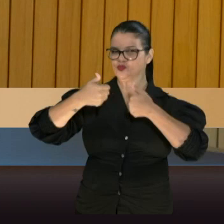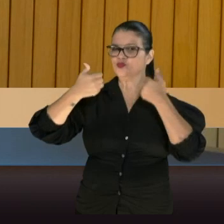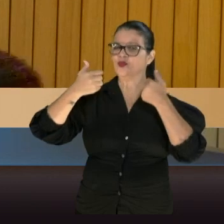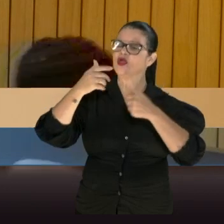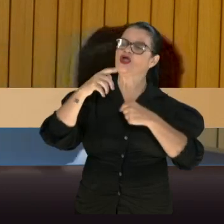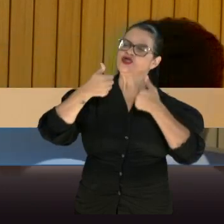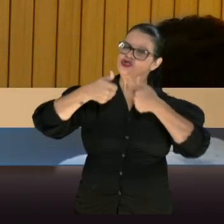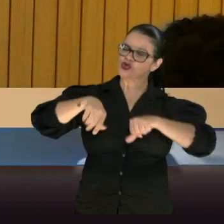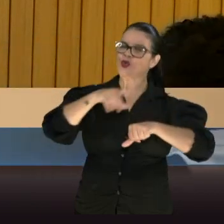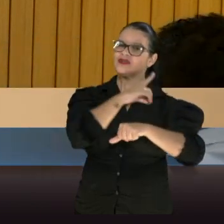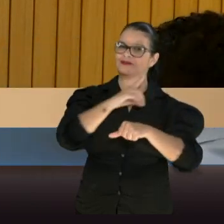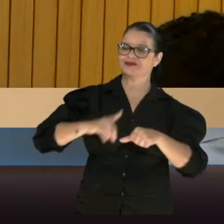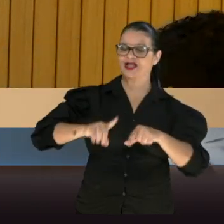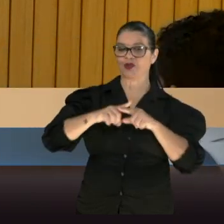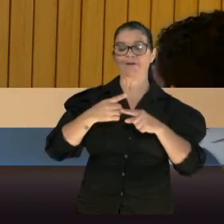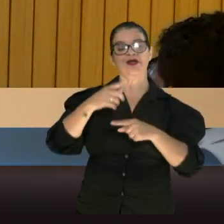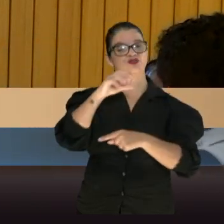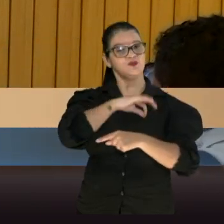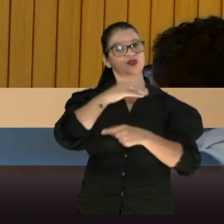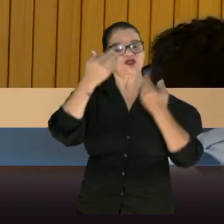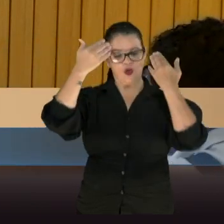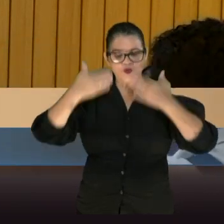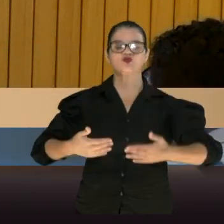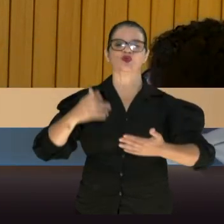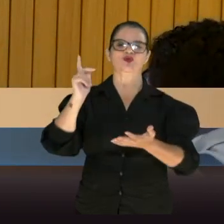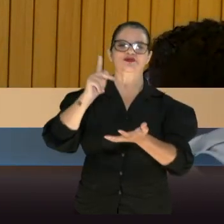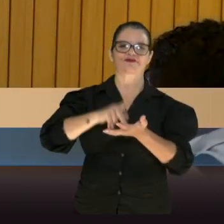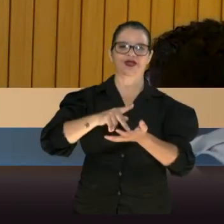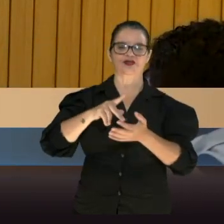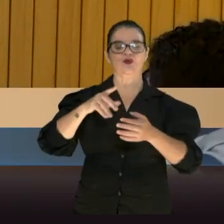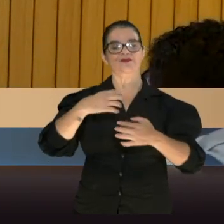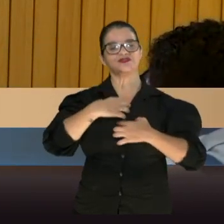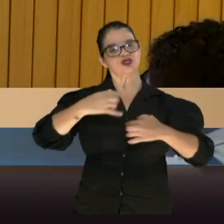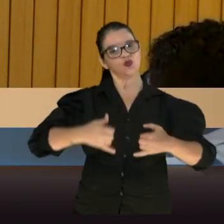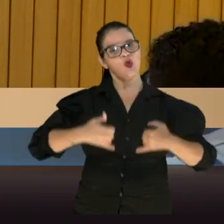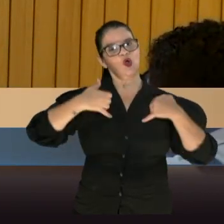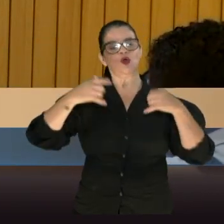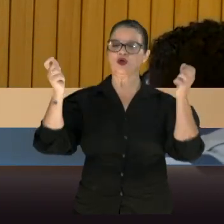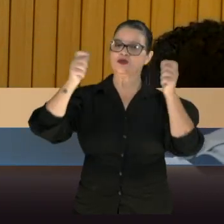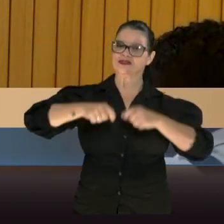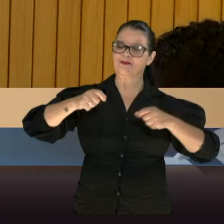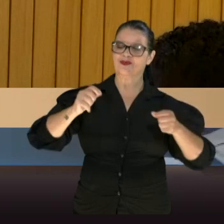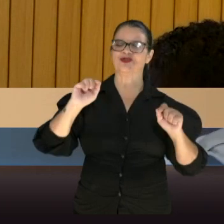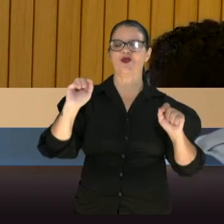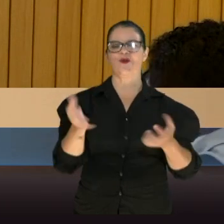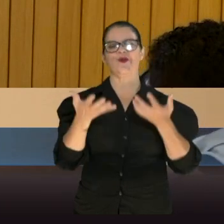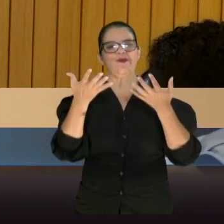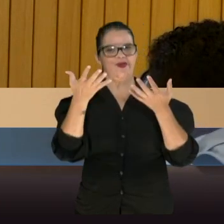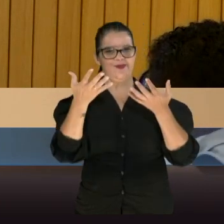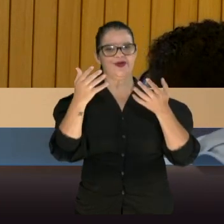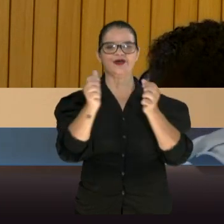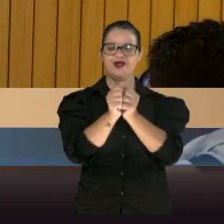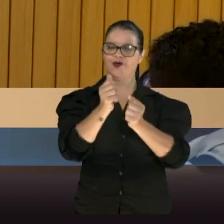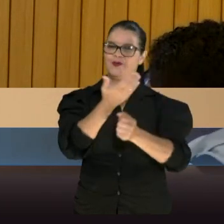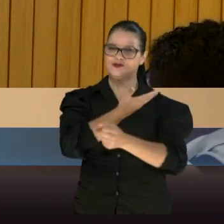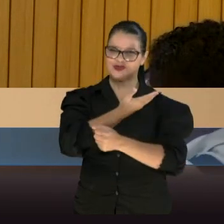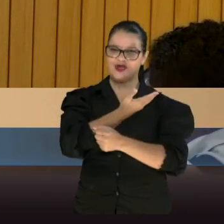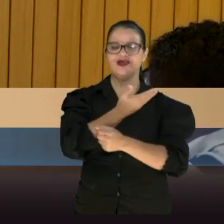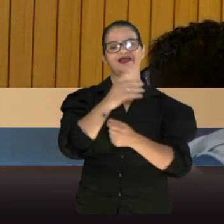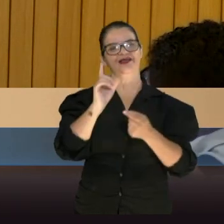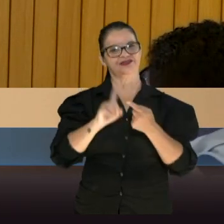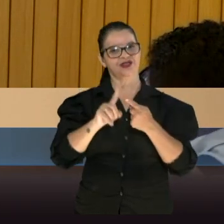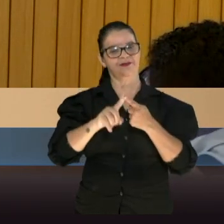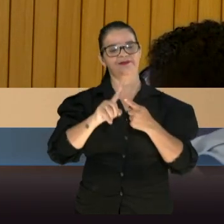E me sinto muito orgulhoso em poder, no dia de hoje, comemorar com os meus colegas,